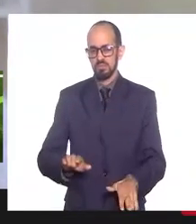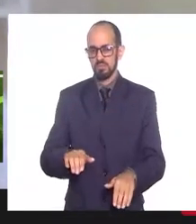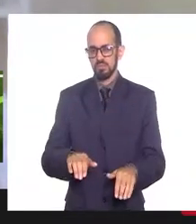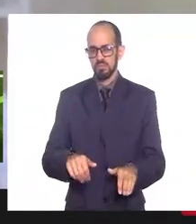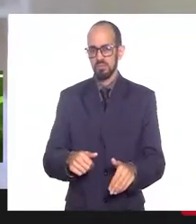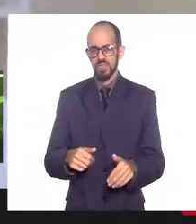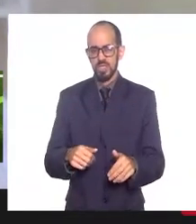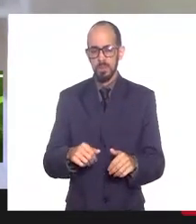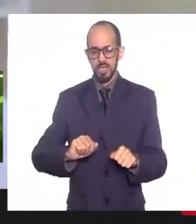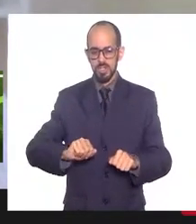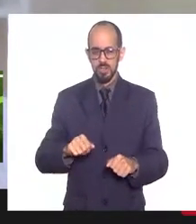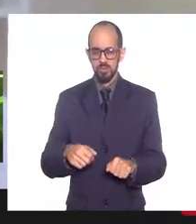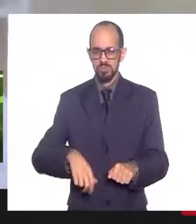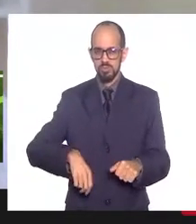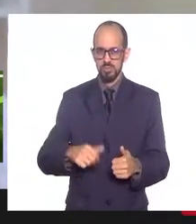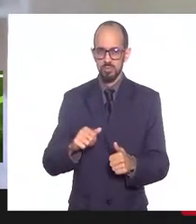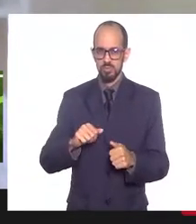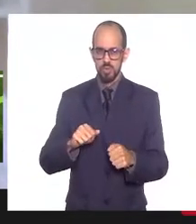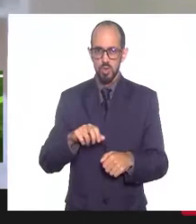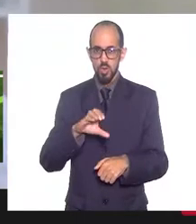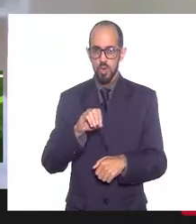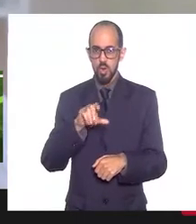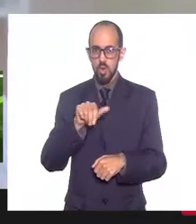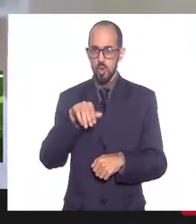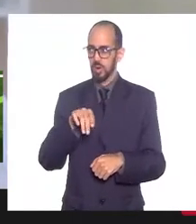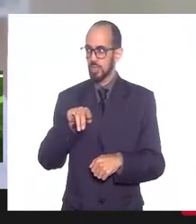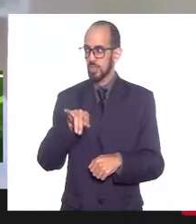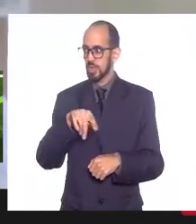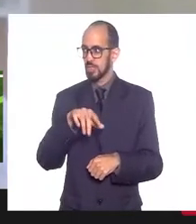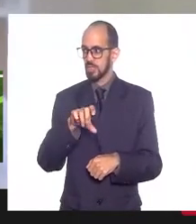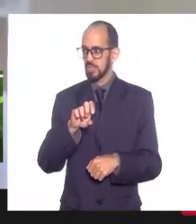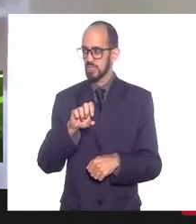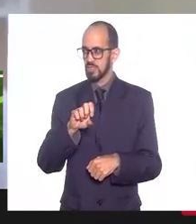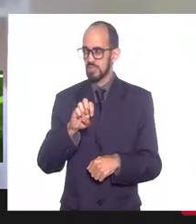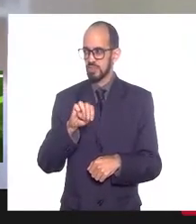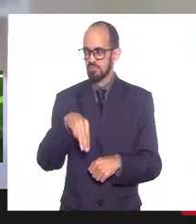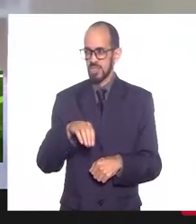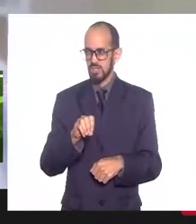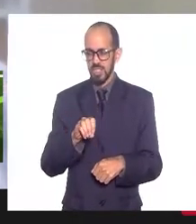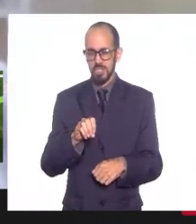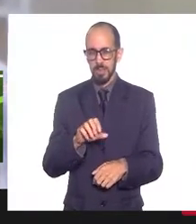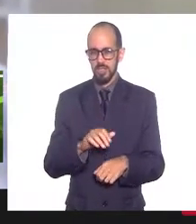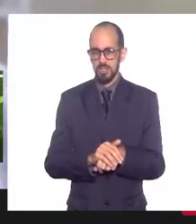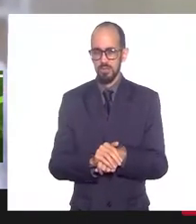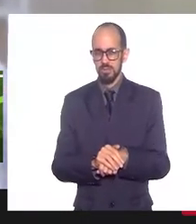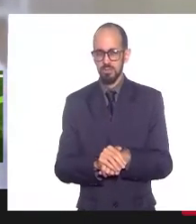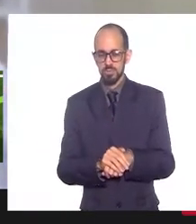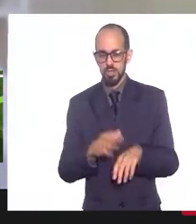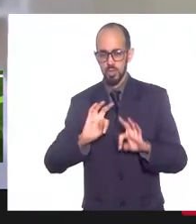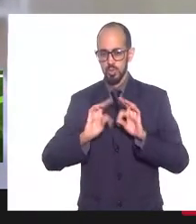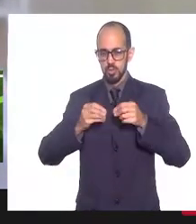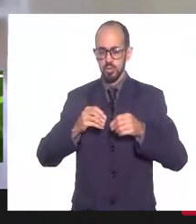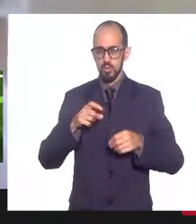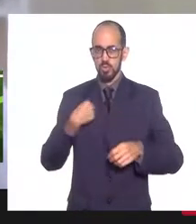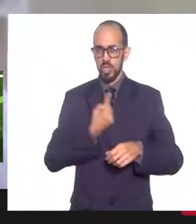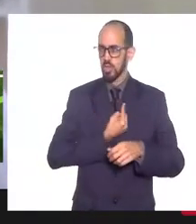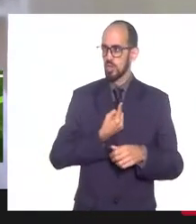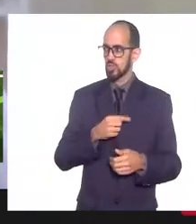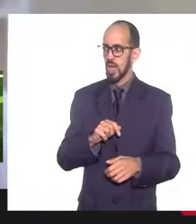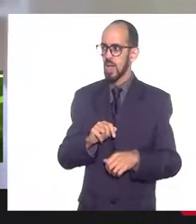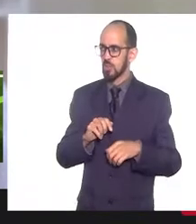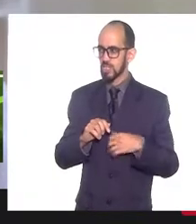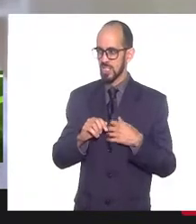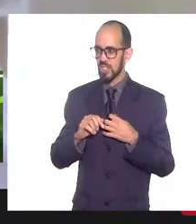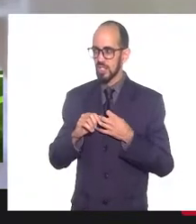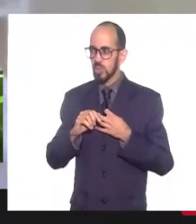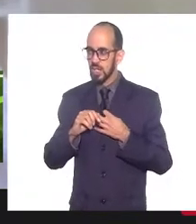gente. O colonialismo descredenciou e desqualificou tudo que é nosso, nossa cultura ancestral